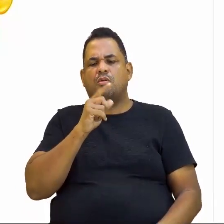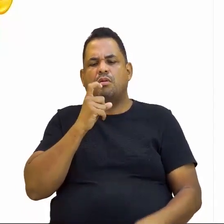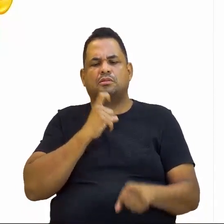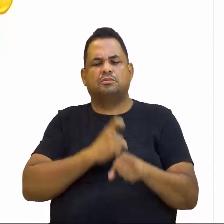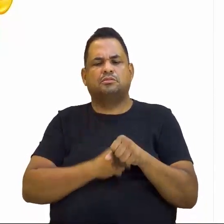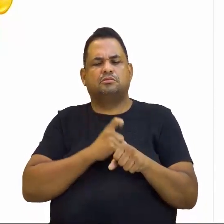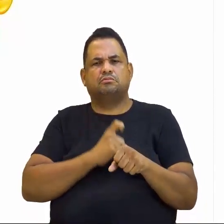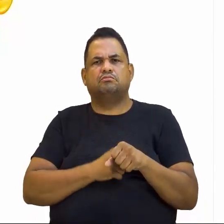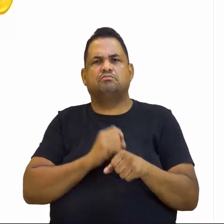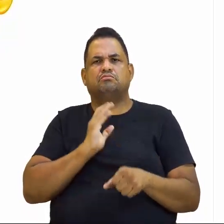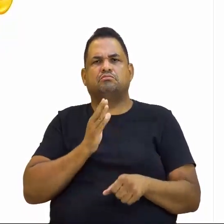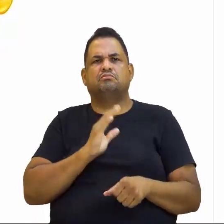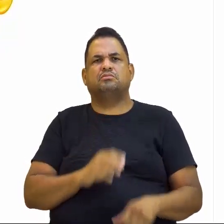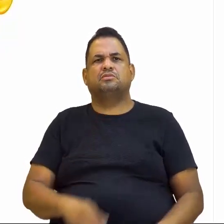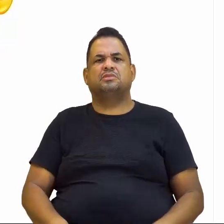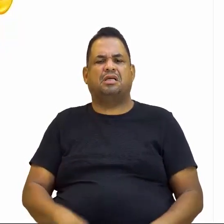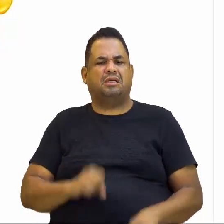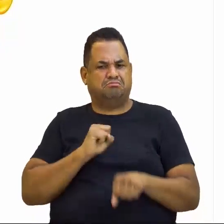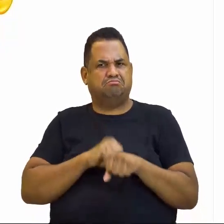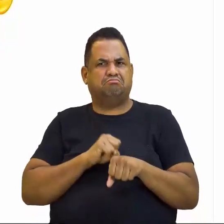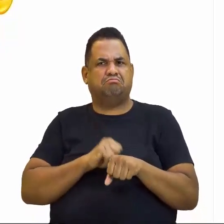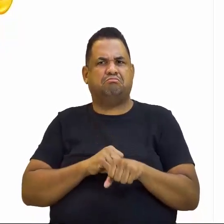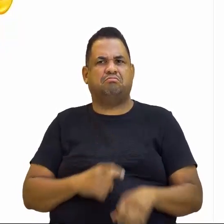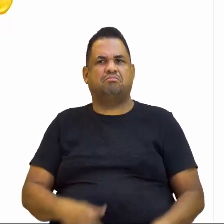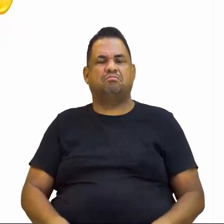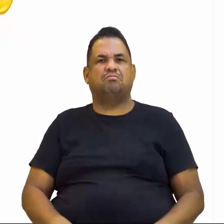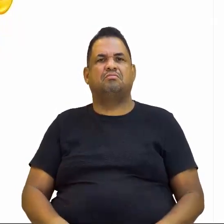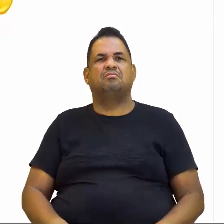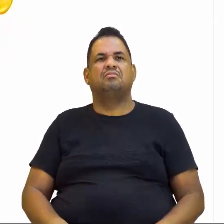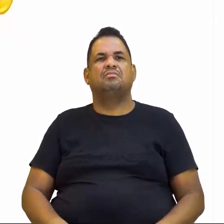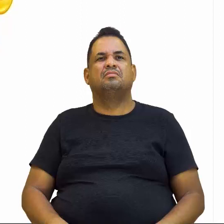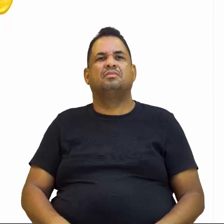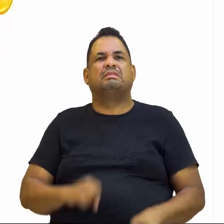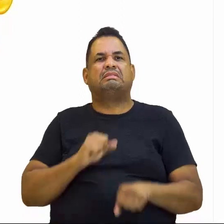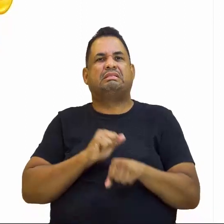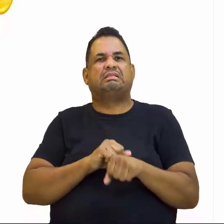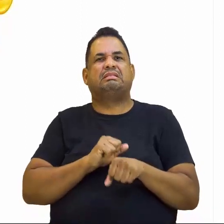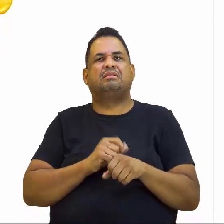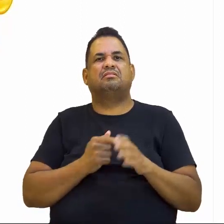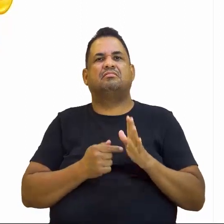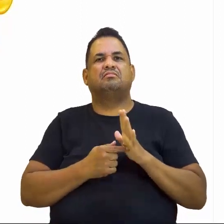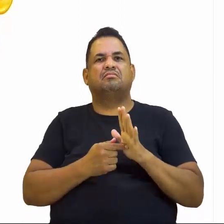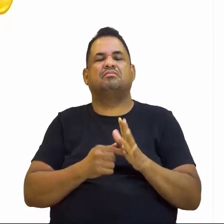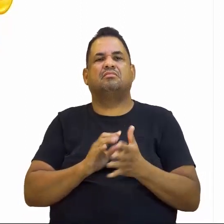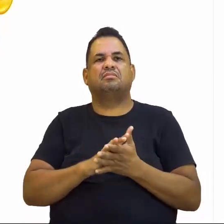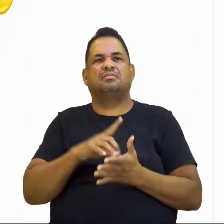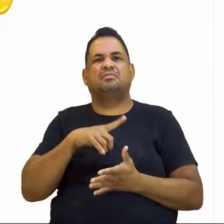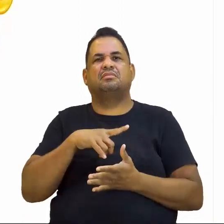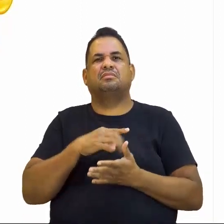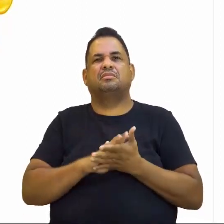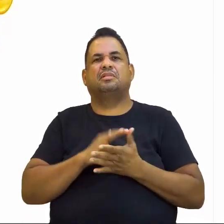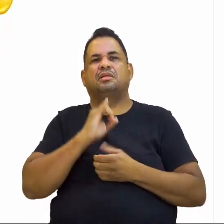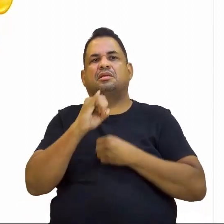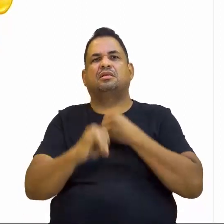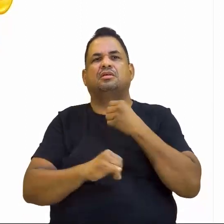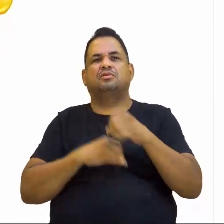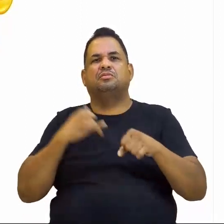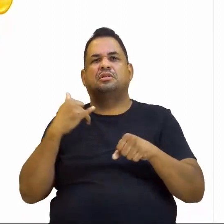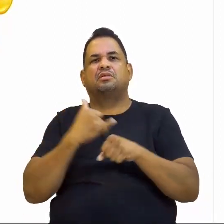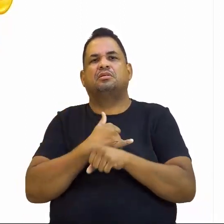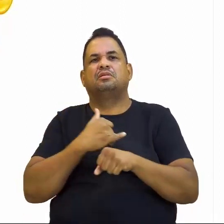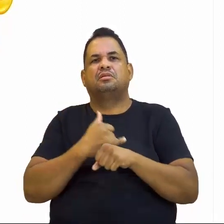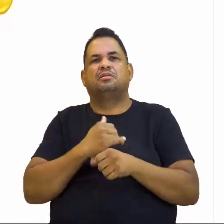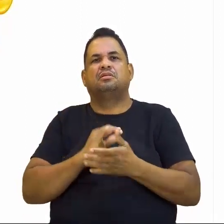Vocês já ouviram falar sobre isso? A dureza da água, gente, indica a presença de íons metálicos,